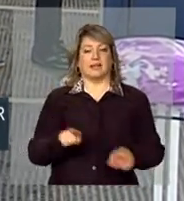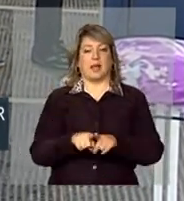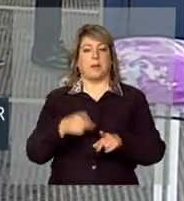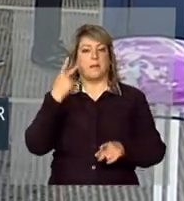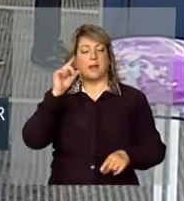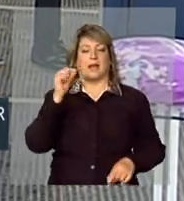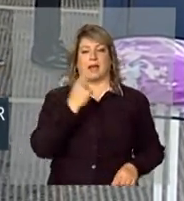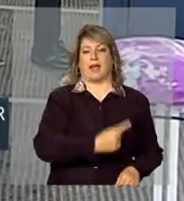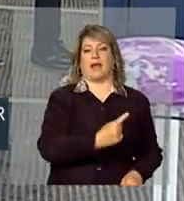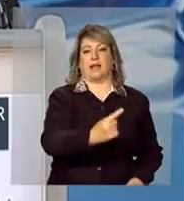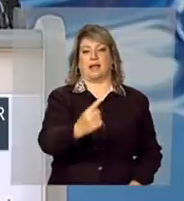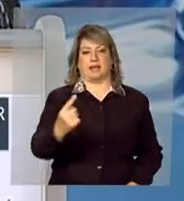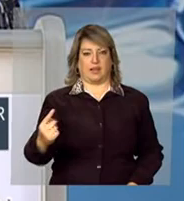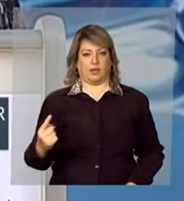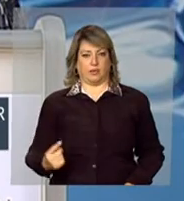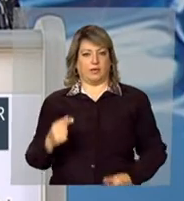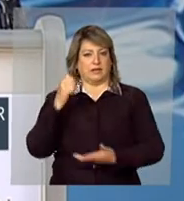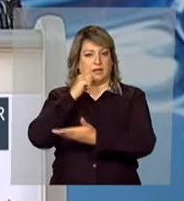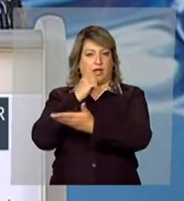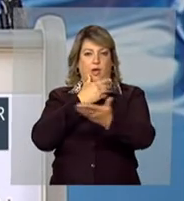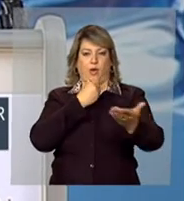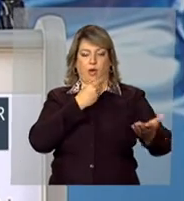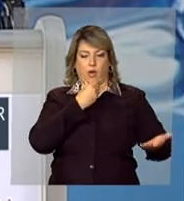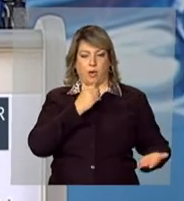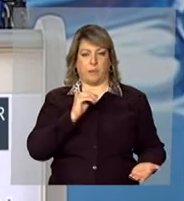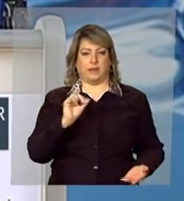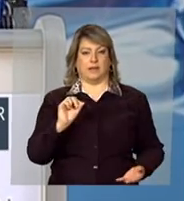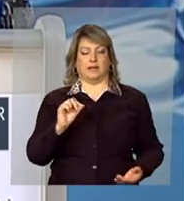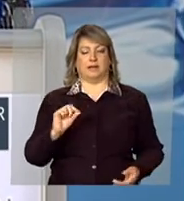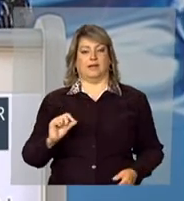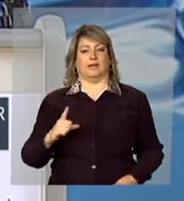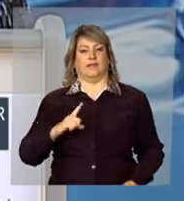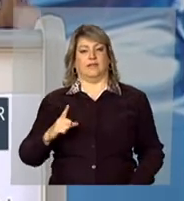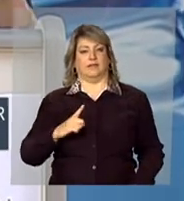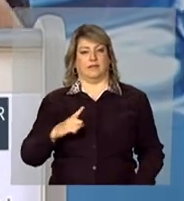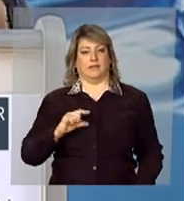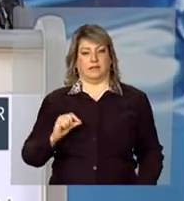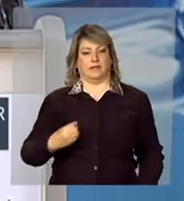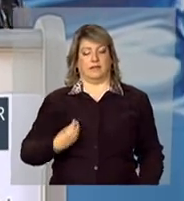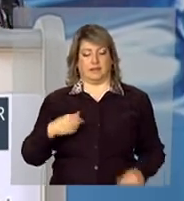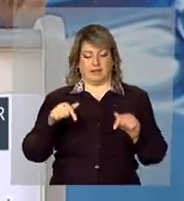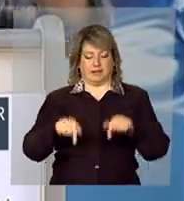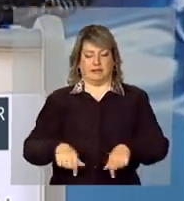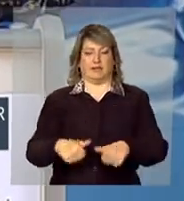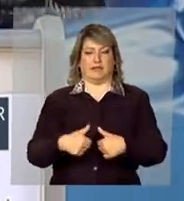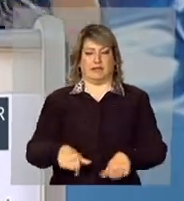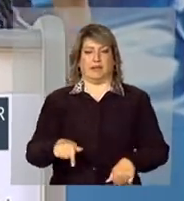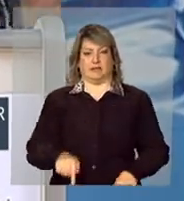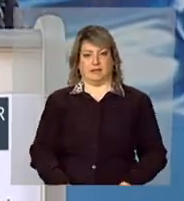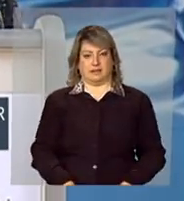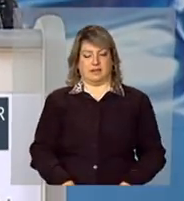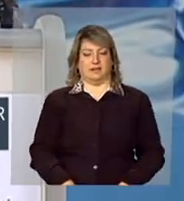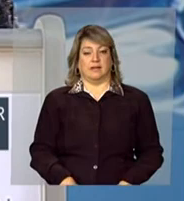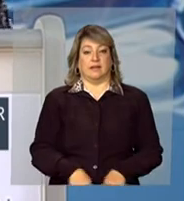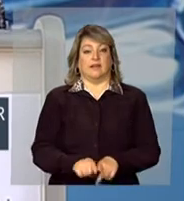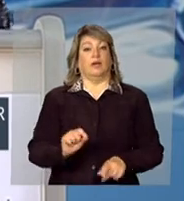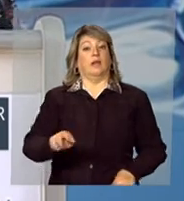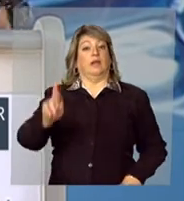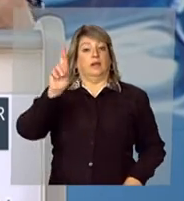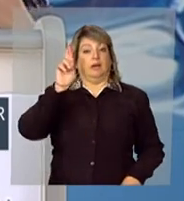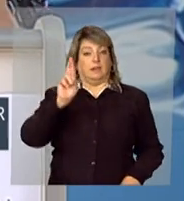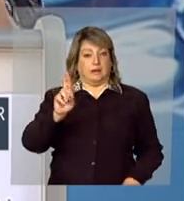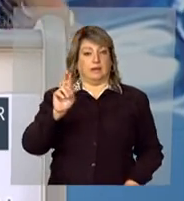um e para cada uma das mulheres e dos homens aqui presentes que